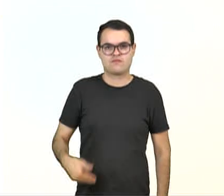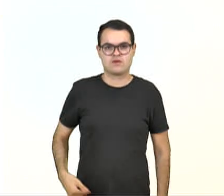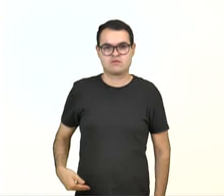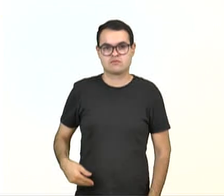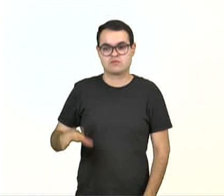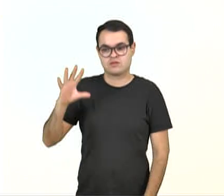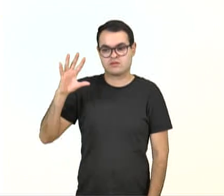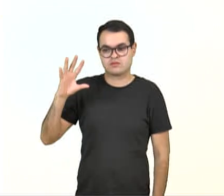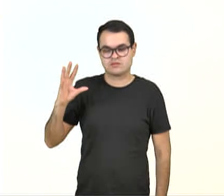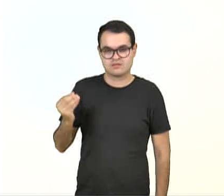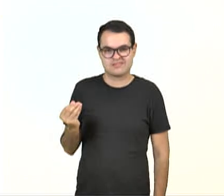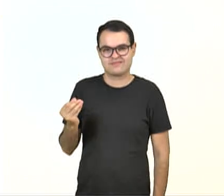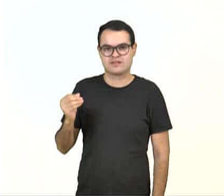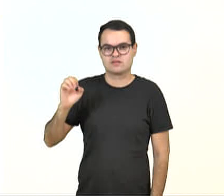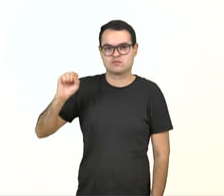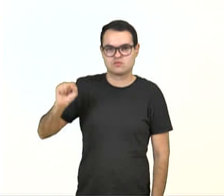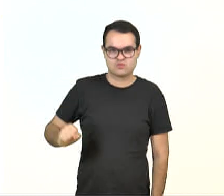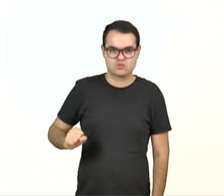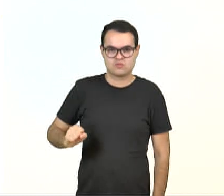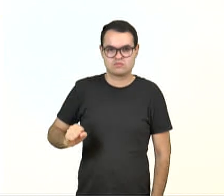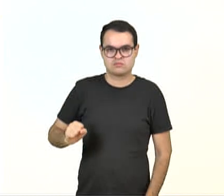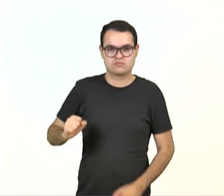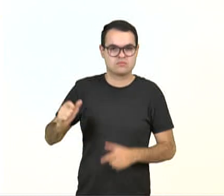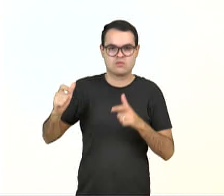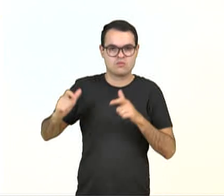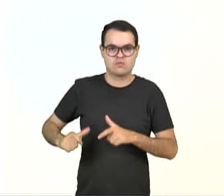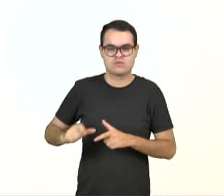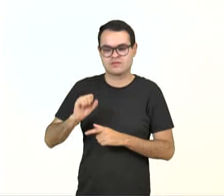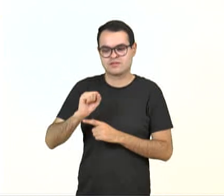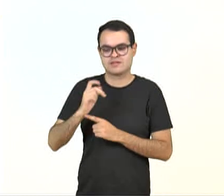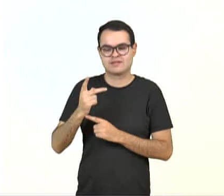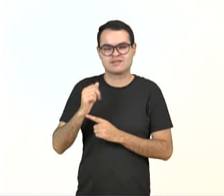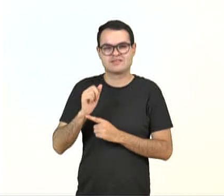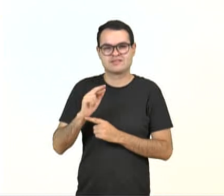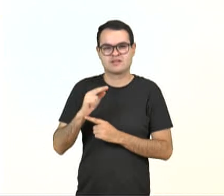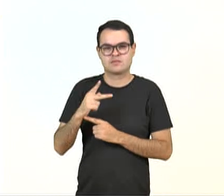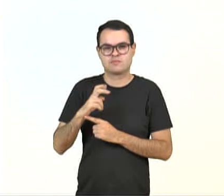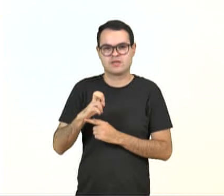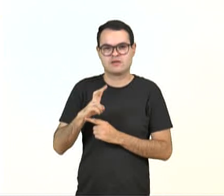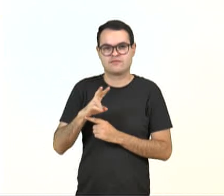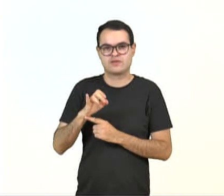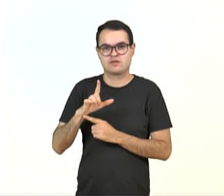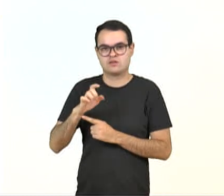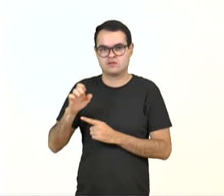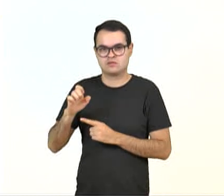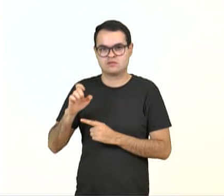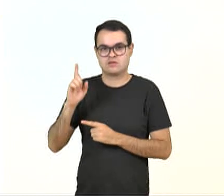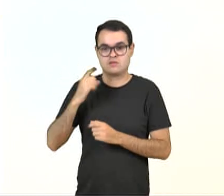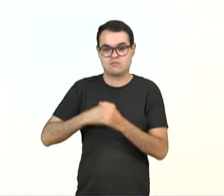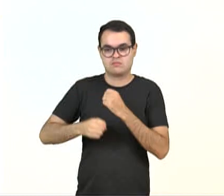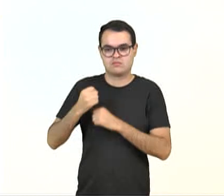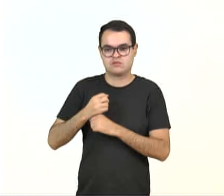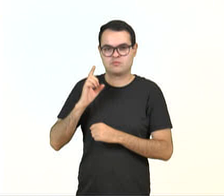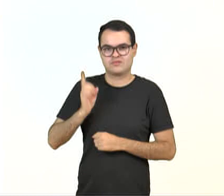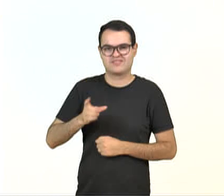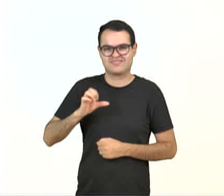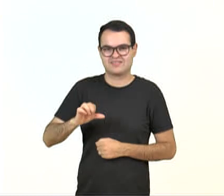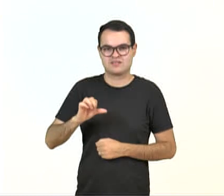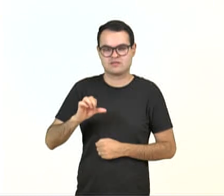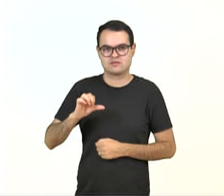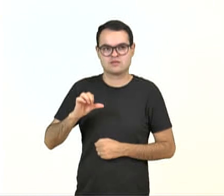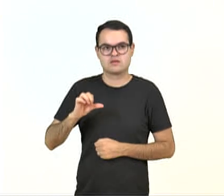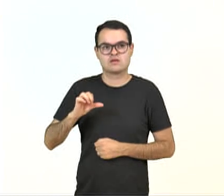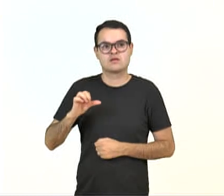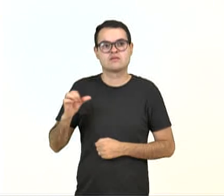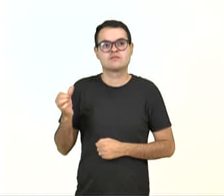do Sul, em Sharpeville, província de Gauteng, África do Sul. Em 1996,